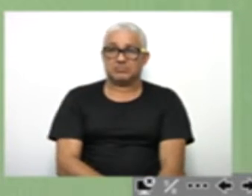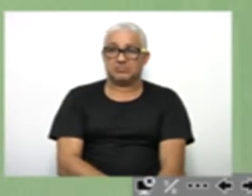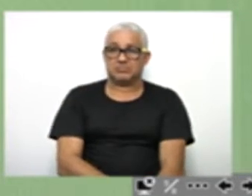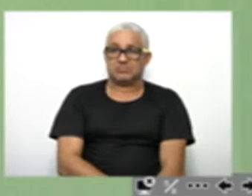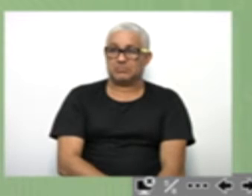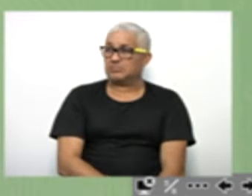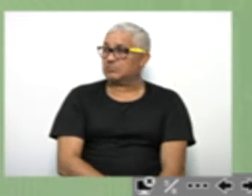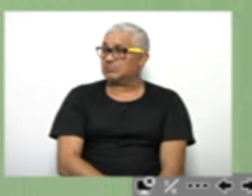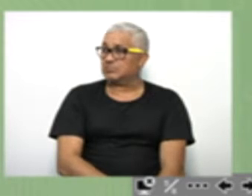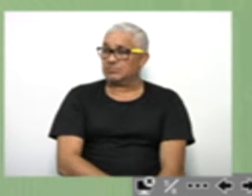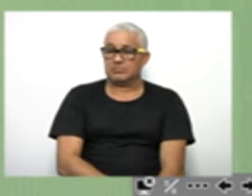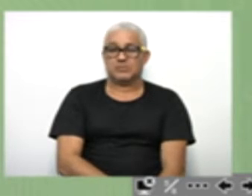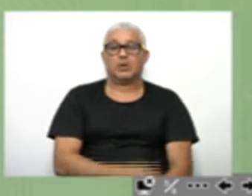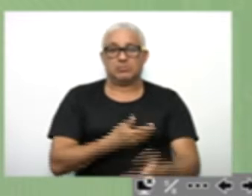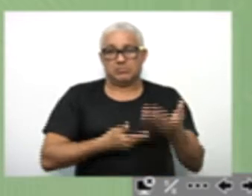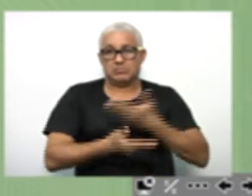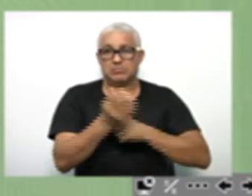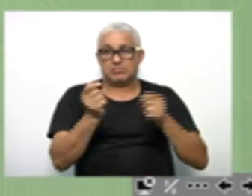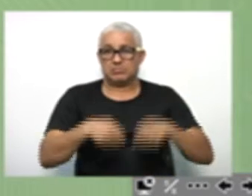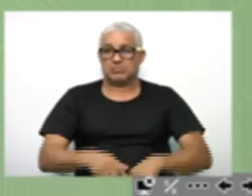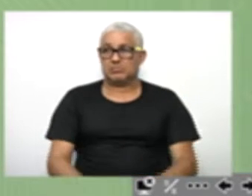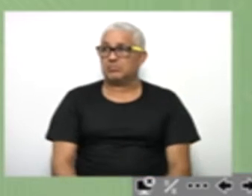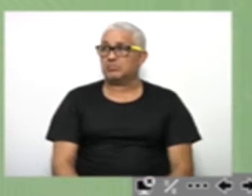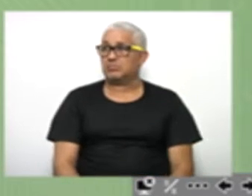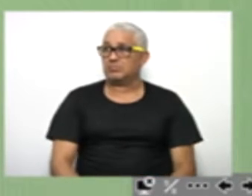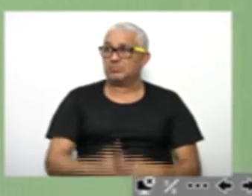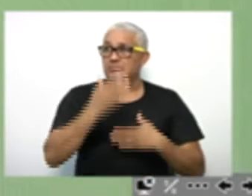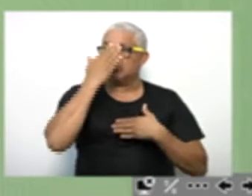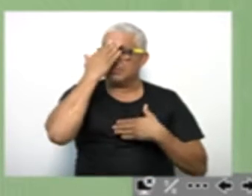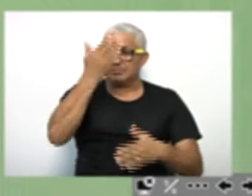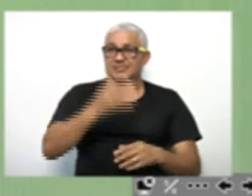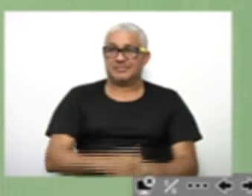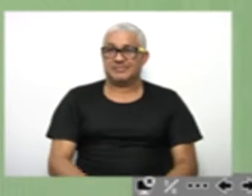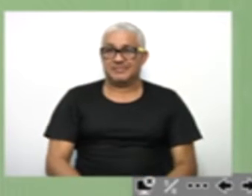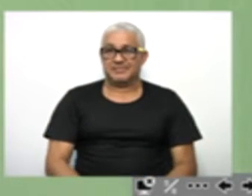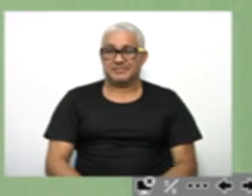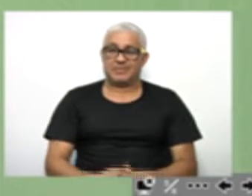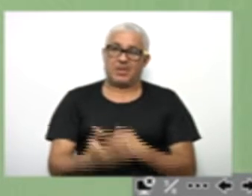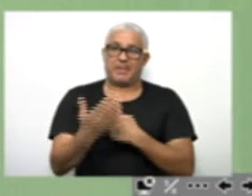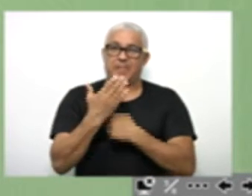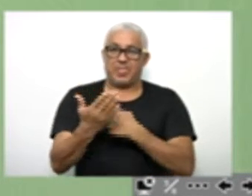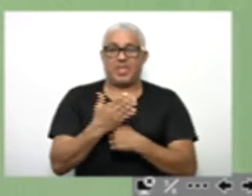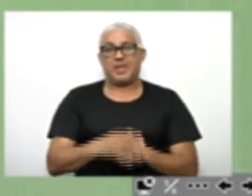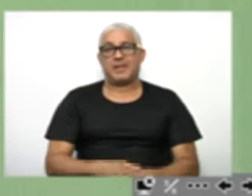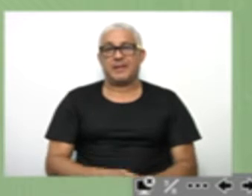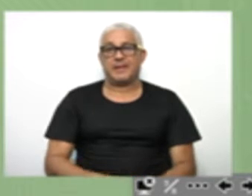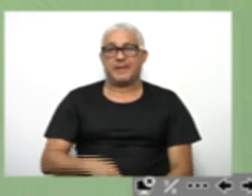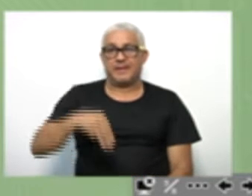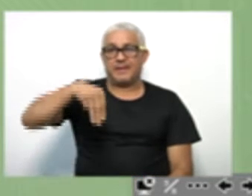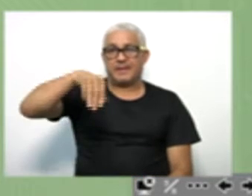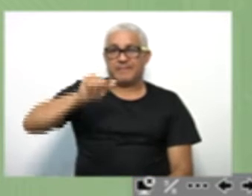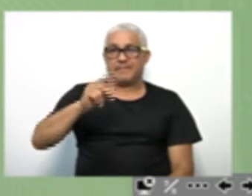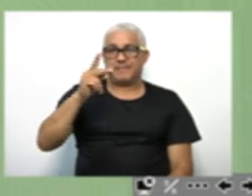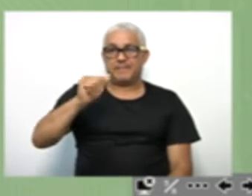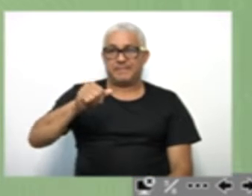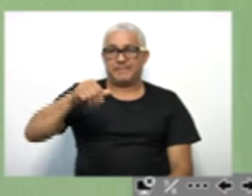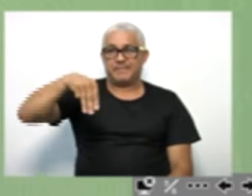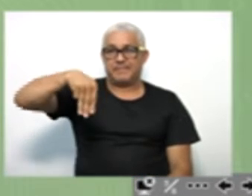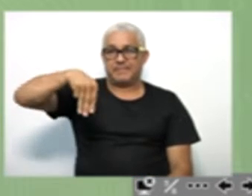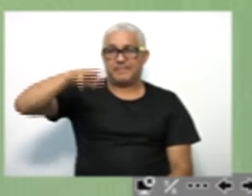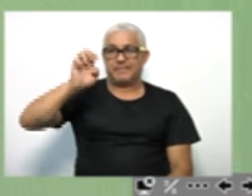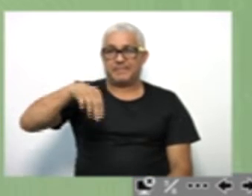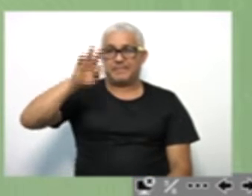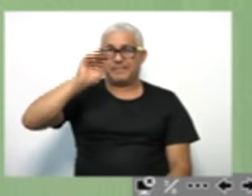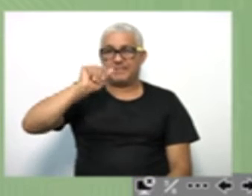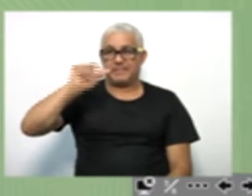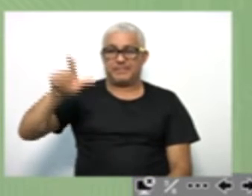nós vamos interagir, professor. Ótimo, professor. Obrigado pelas contribuições. Então vamos para o mapa mental.